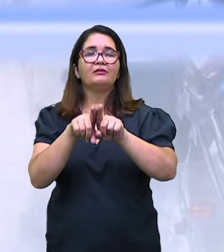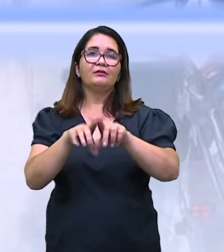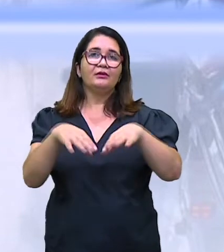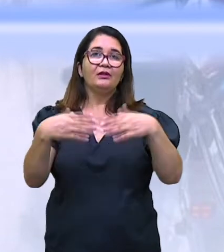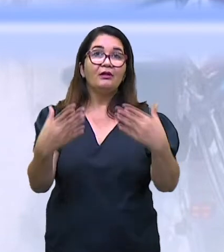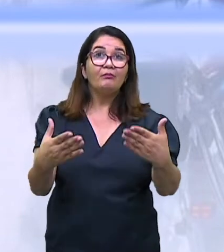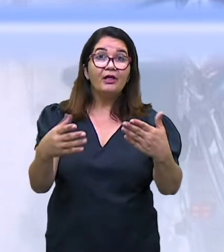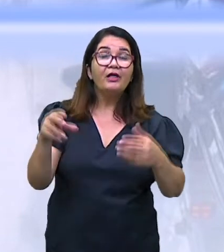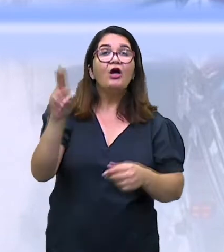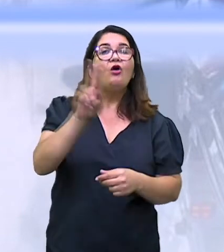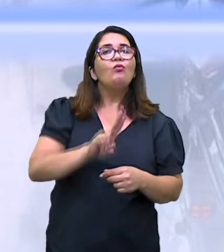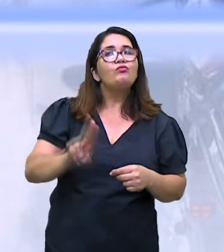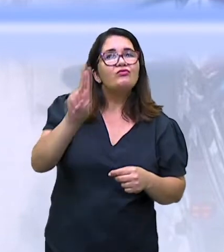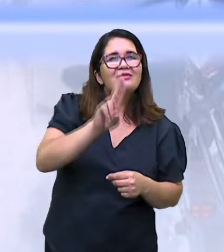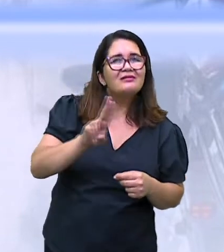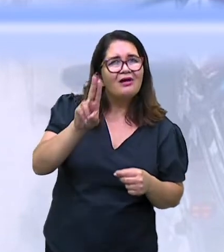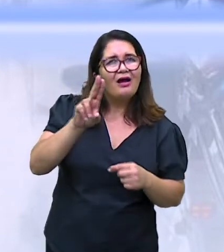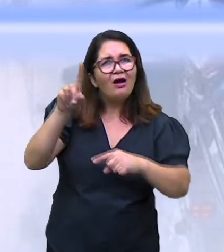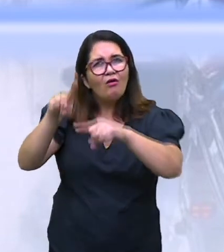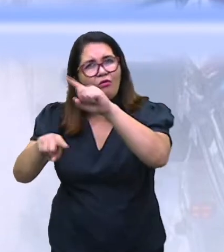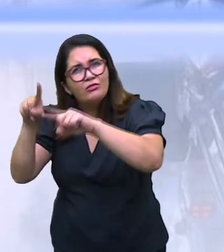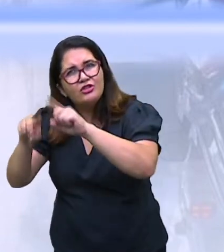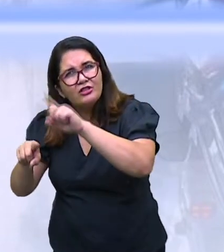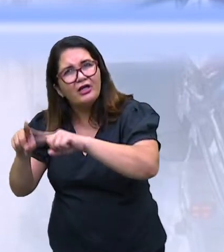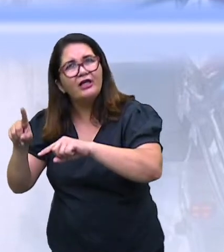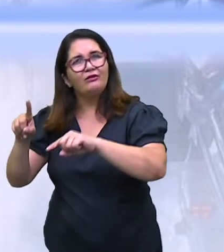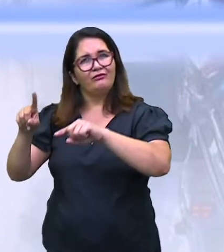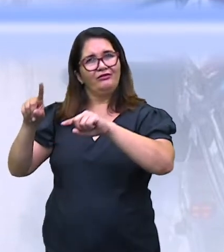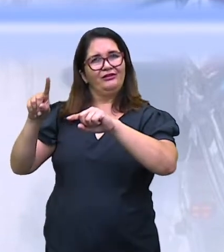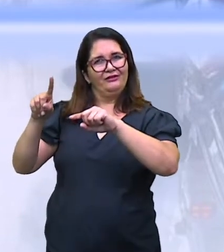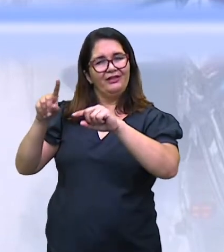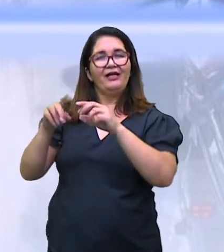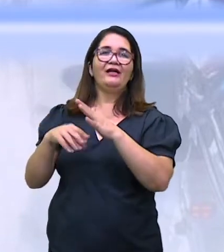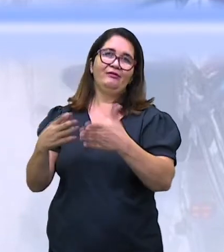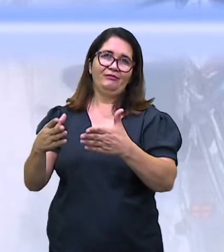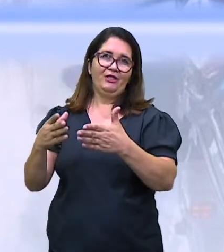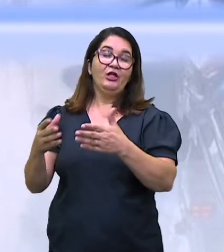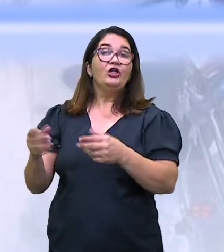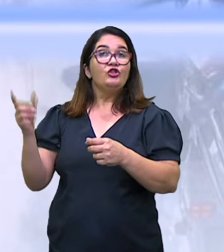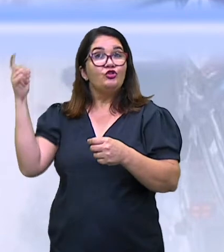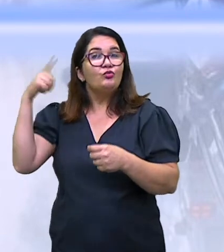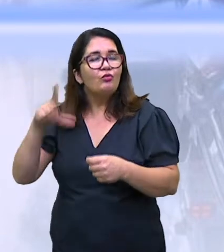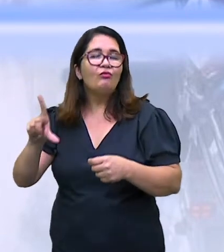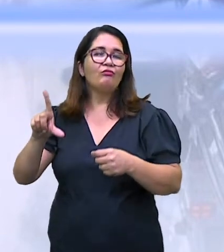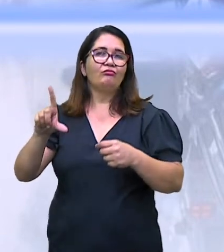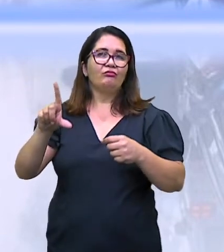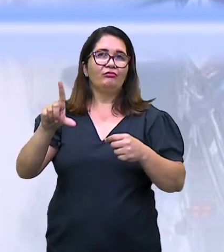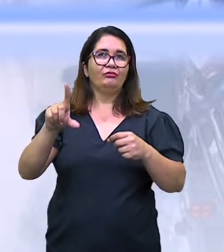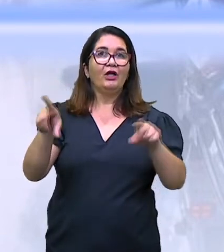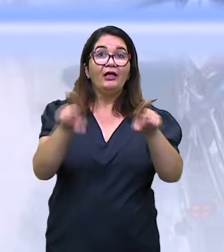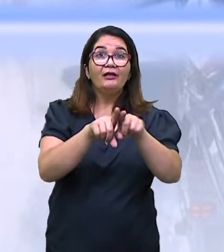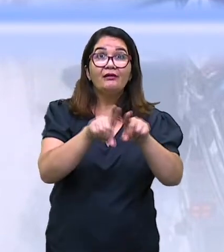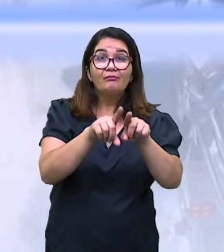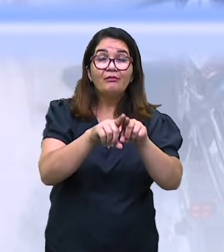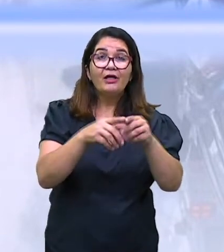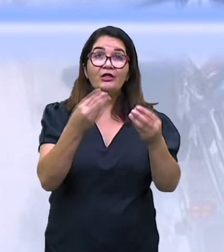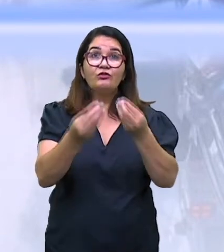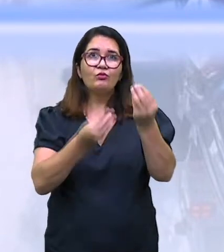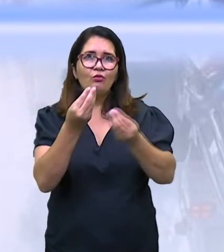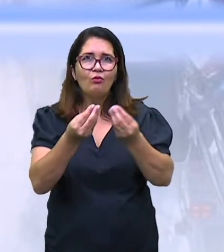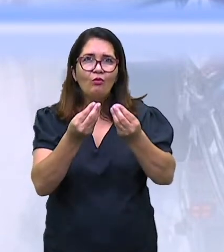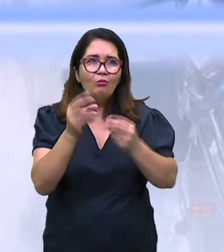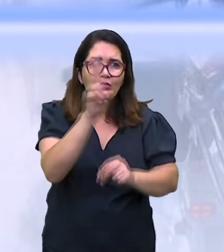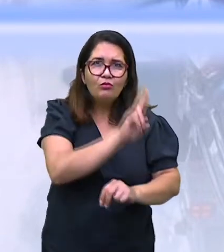Reutilizarmos materiais, uso da energia menos ou não poluentes,